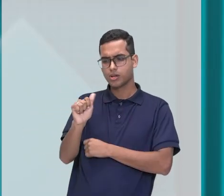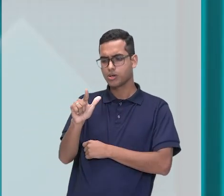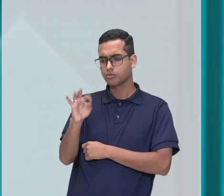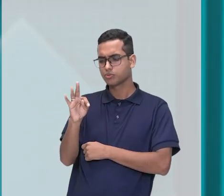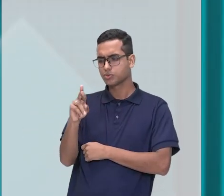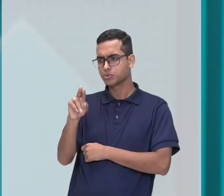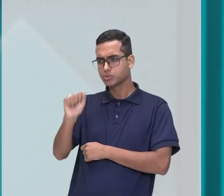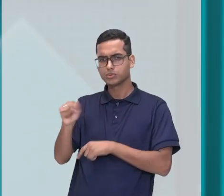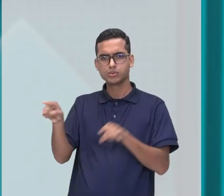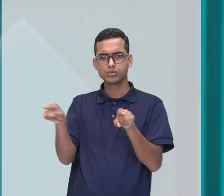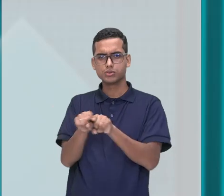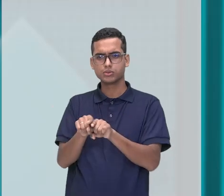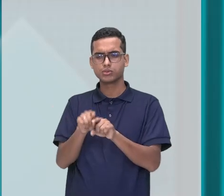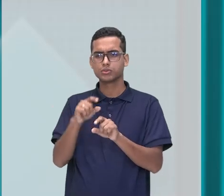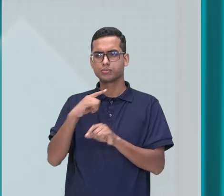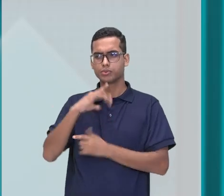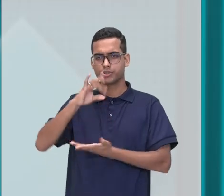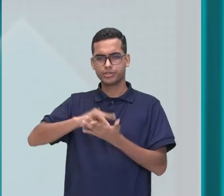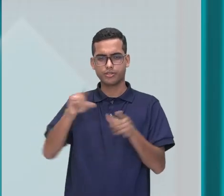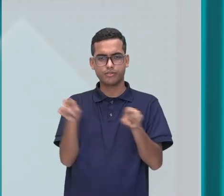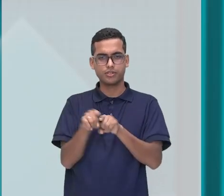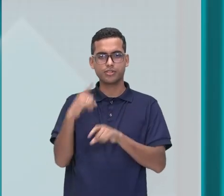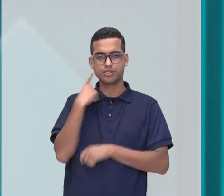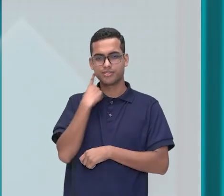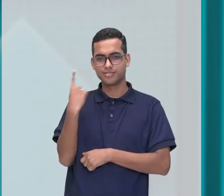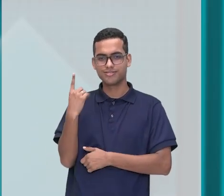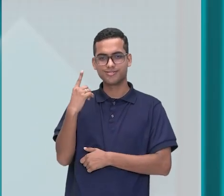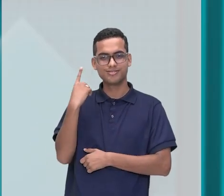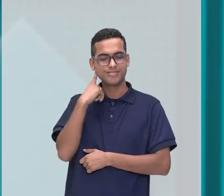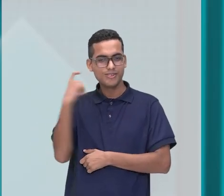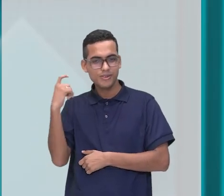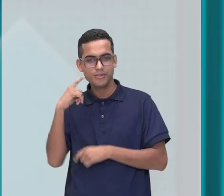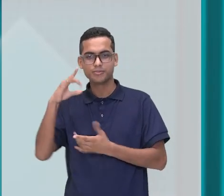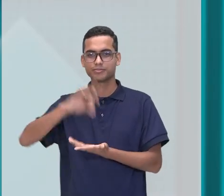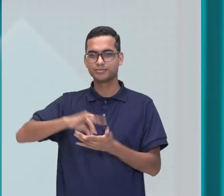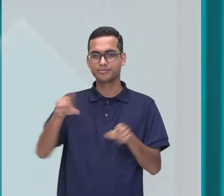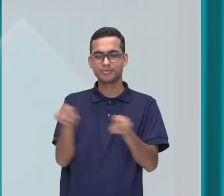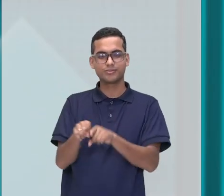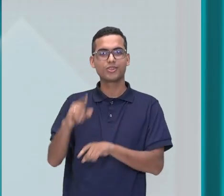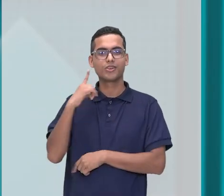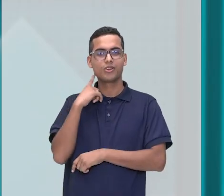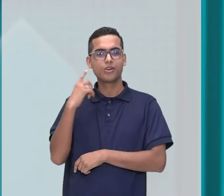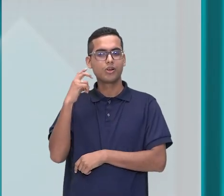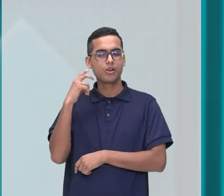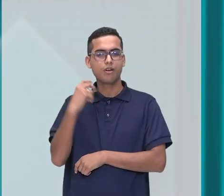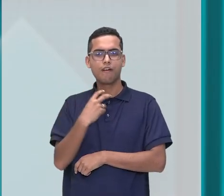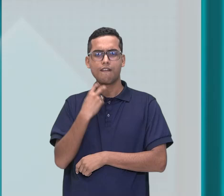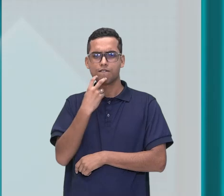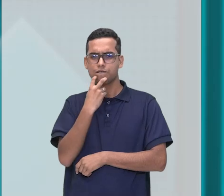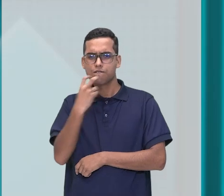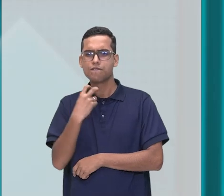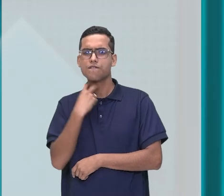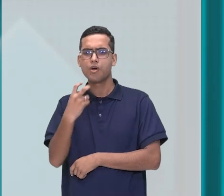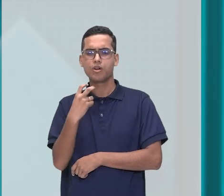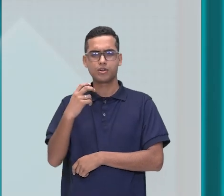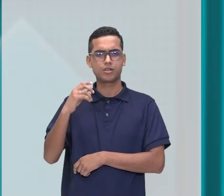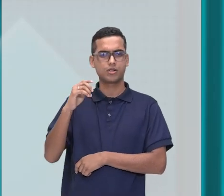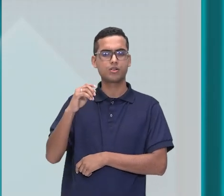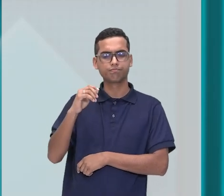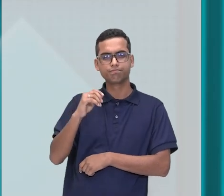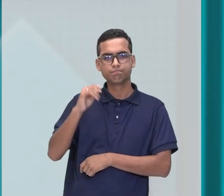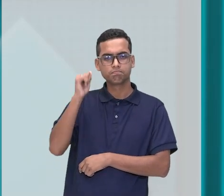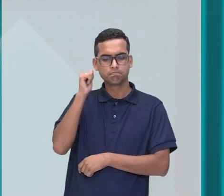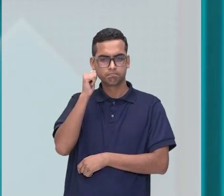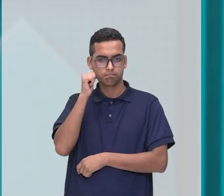uma voz feminina, não é isso? E o agudo pode ser definido como uma voz masculina,